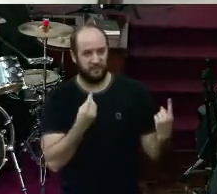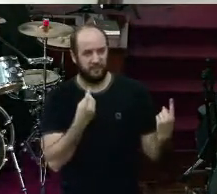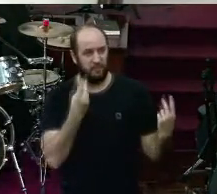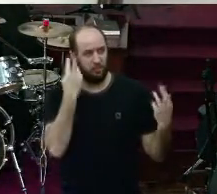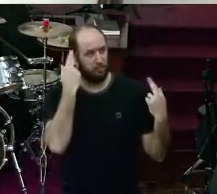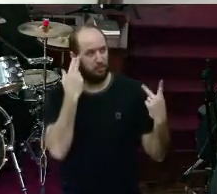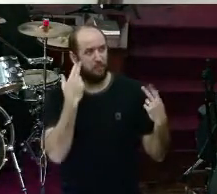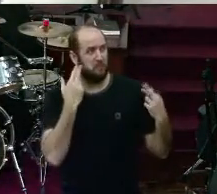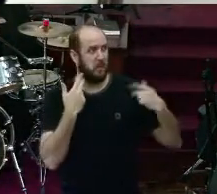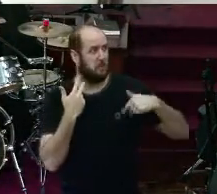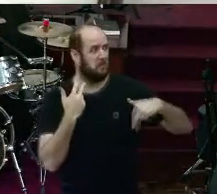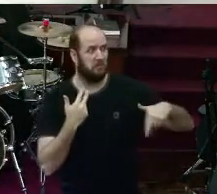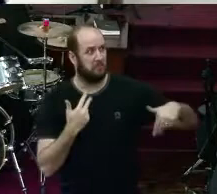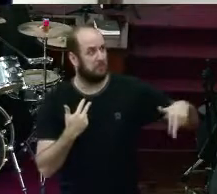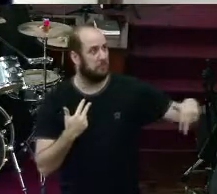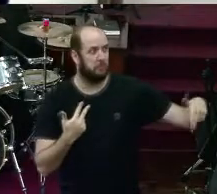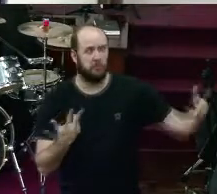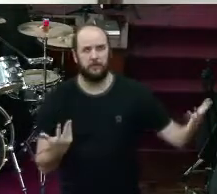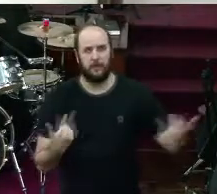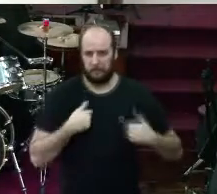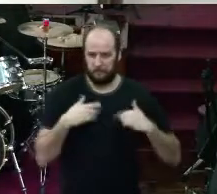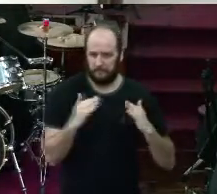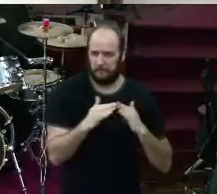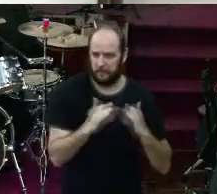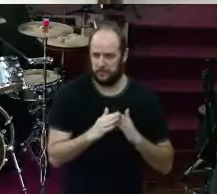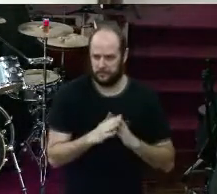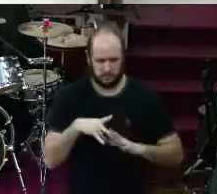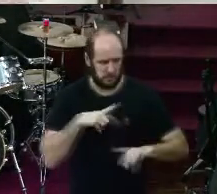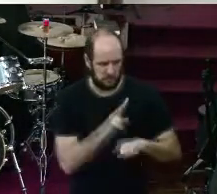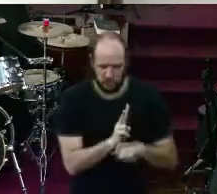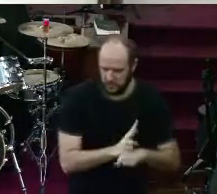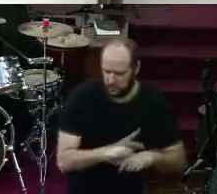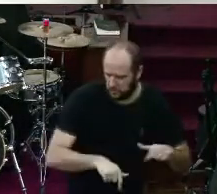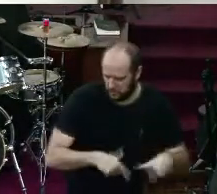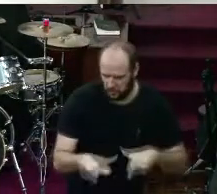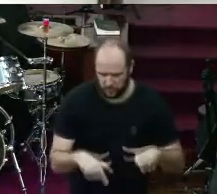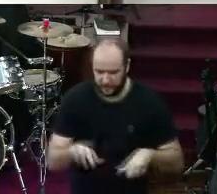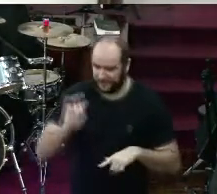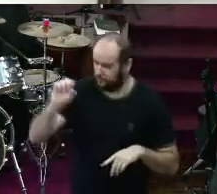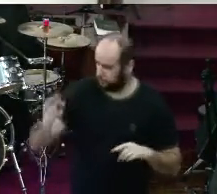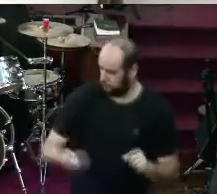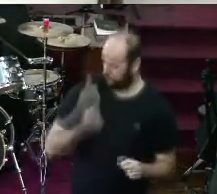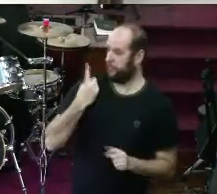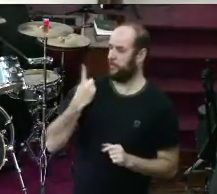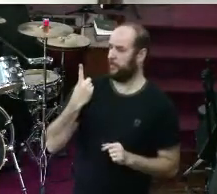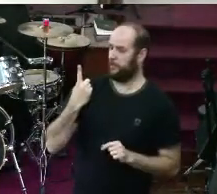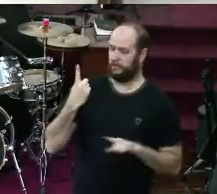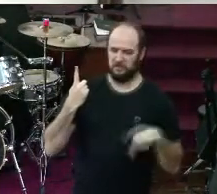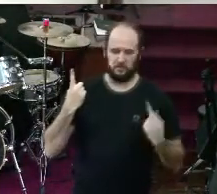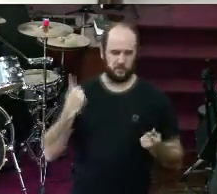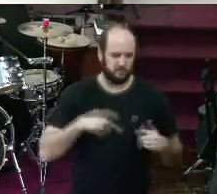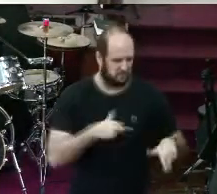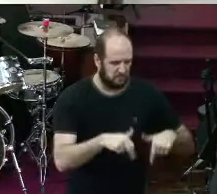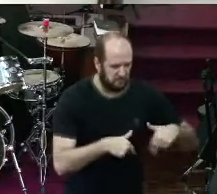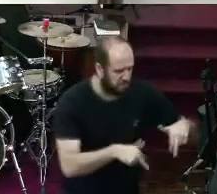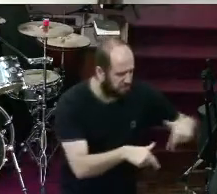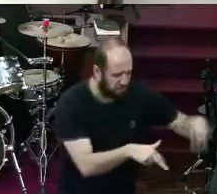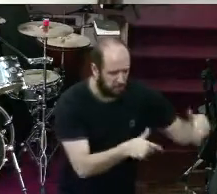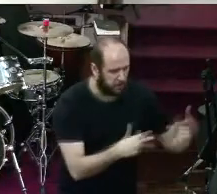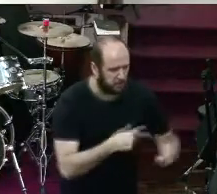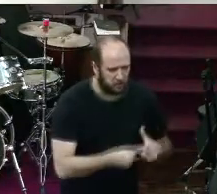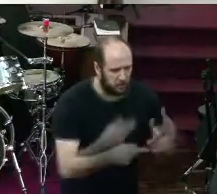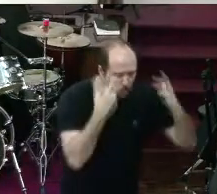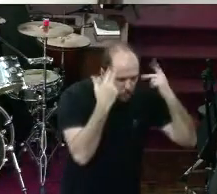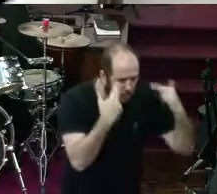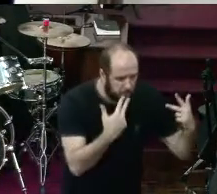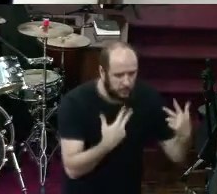coisas que ela estava fazendo, eu estava em casa, eu estava cuidando de alguma coisa, eu estava no trabalho, e aí o que aconteceu? Não, foi uma experiência gostosa, maravilhosa,